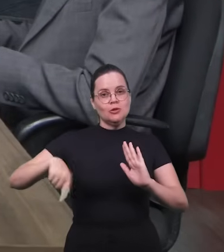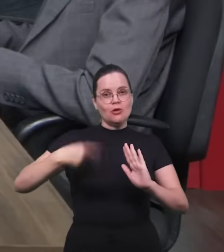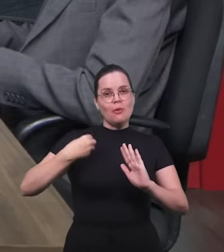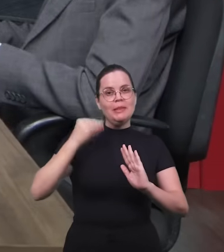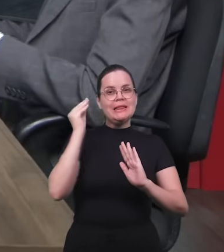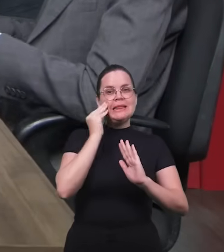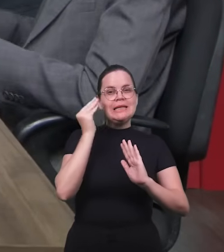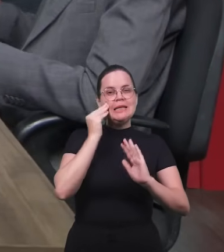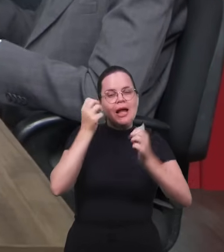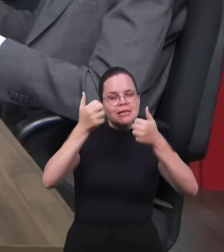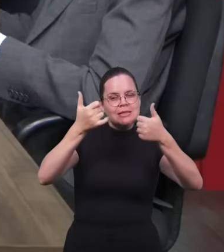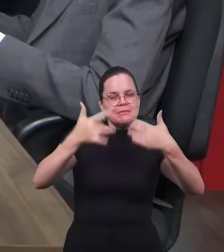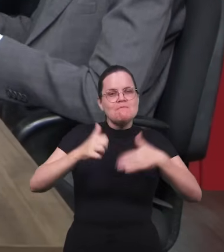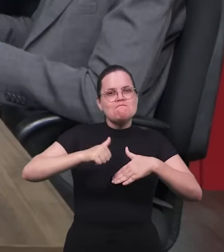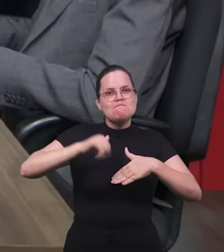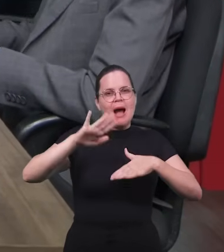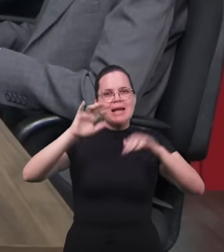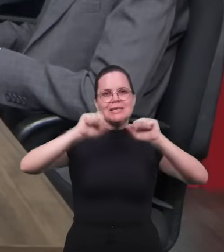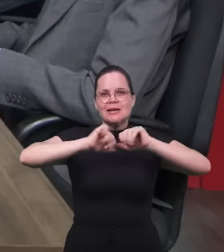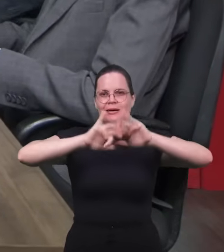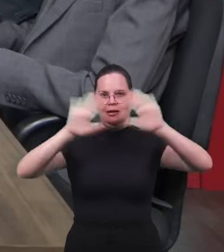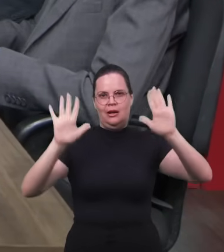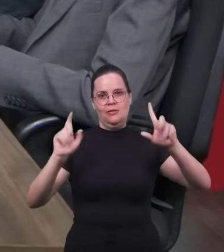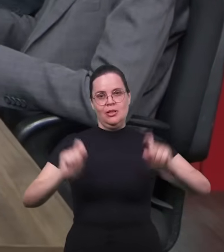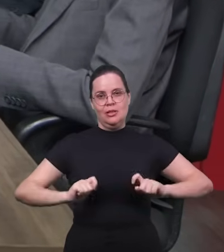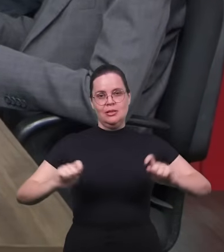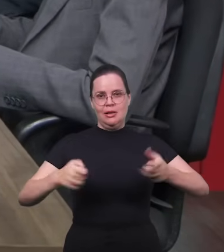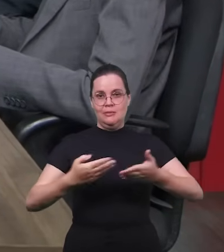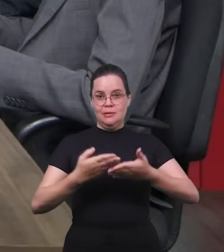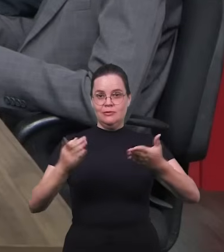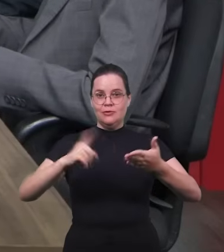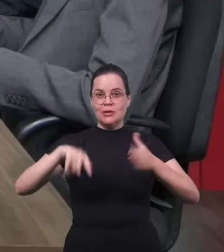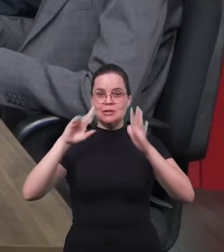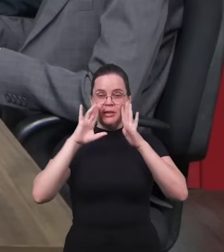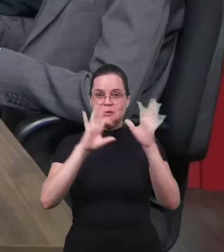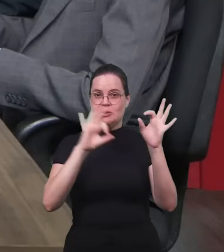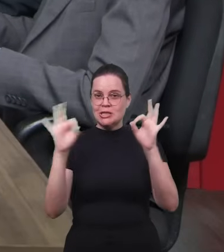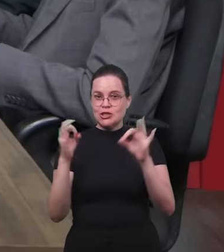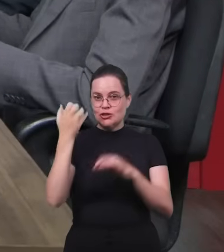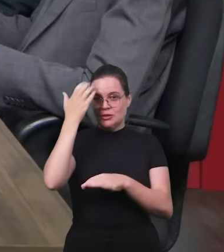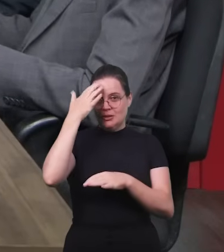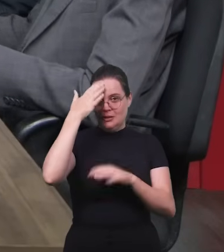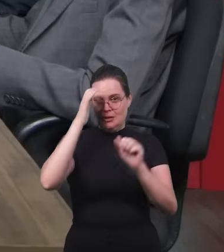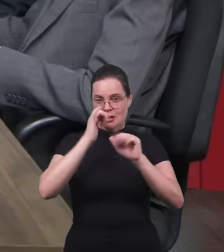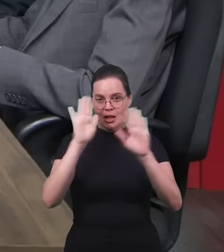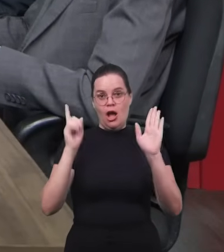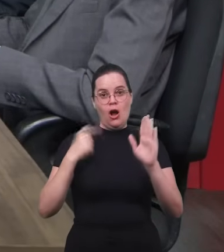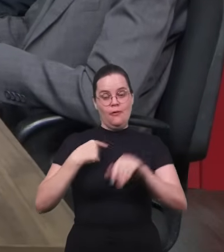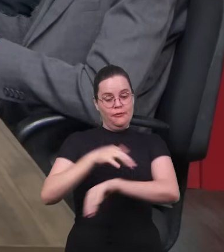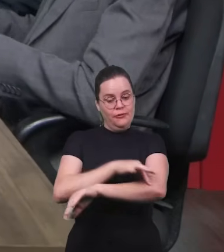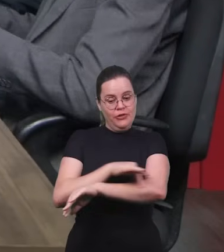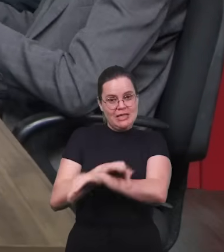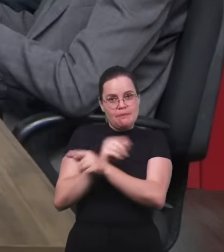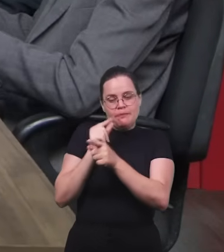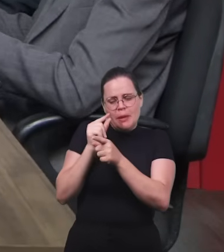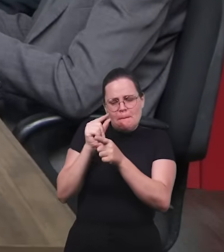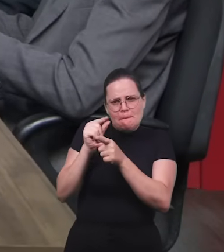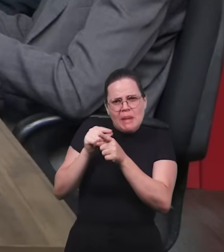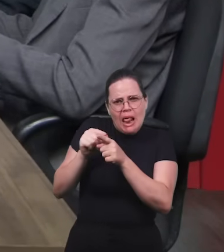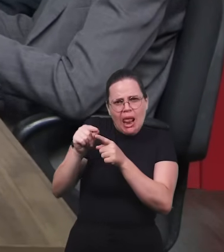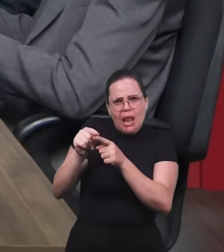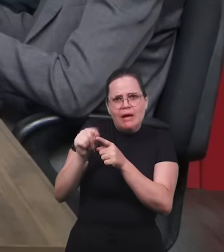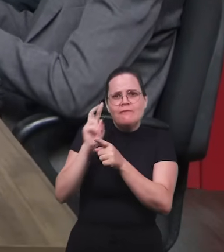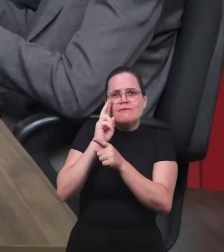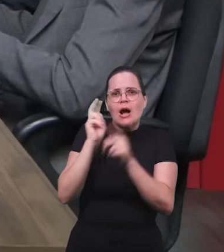aqui da forma mais didática Isso é possível, importante. né? Muito bom. Para que os irmãos entendam. Então, a física quântica ela vai